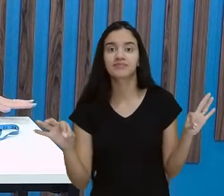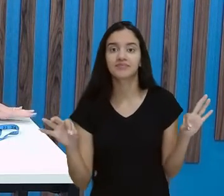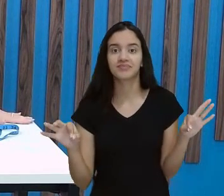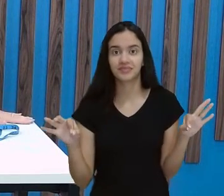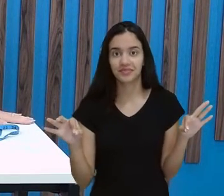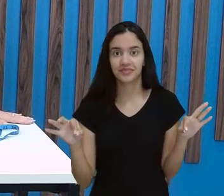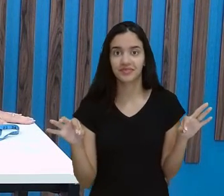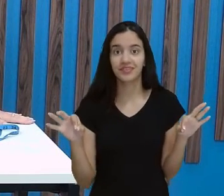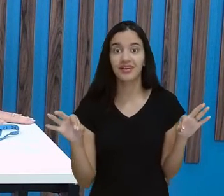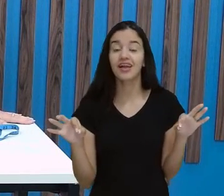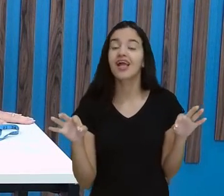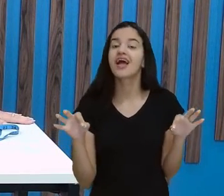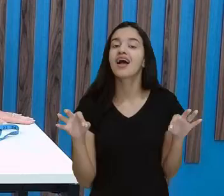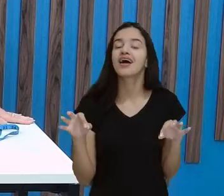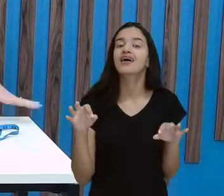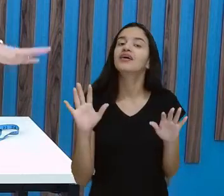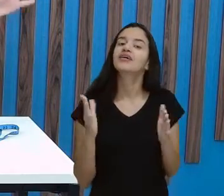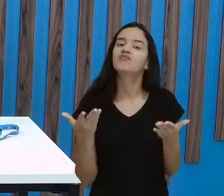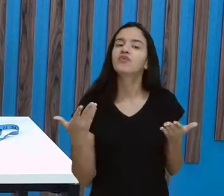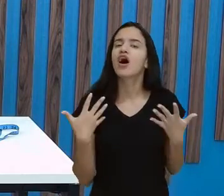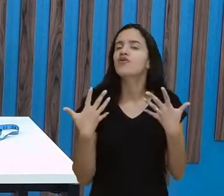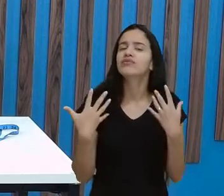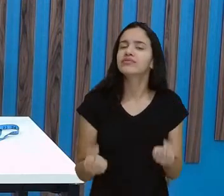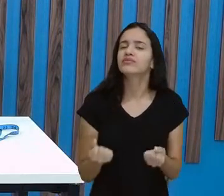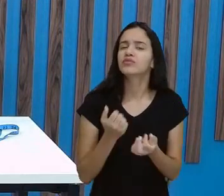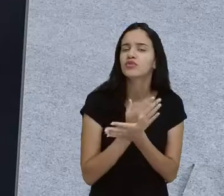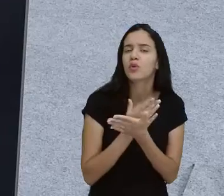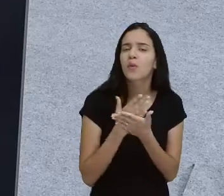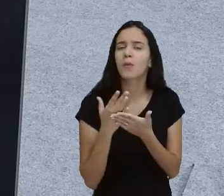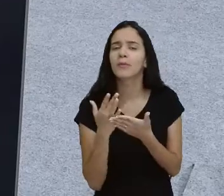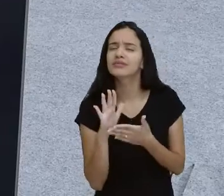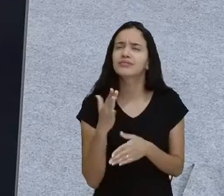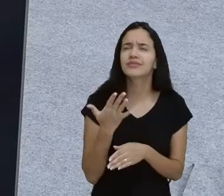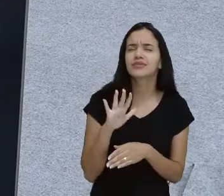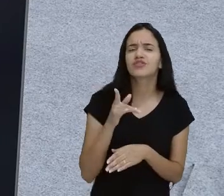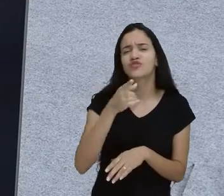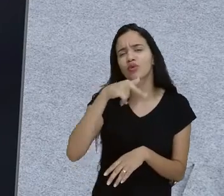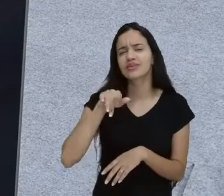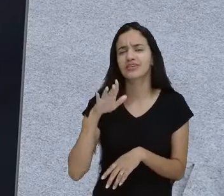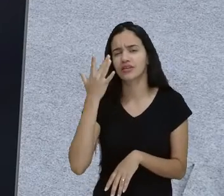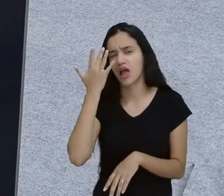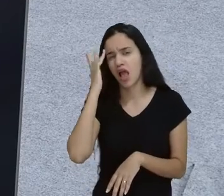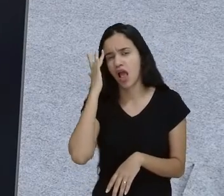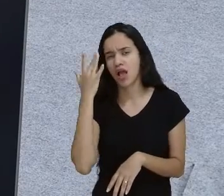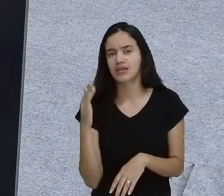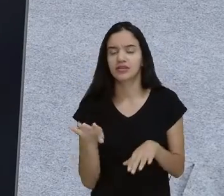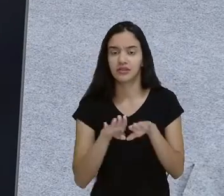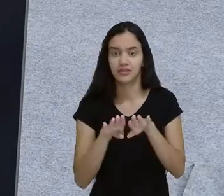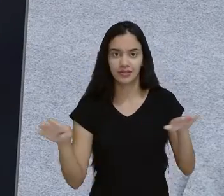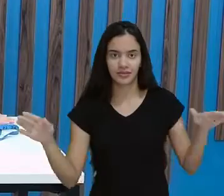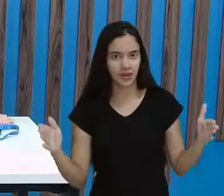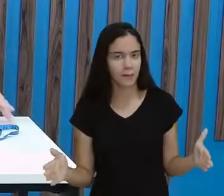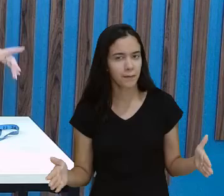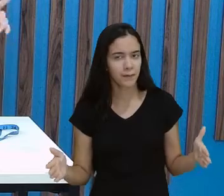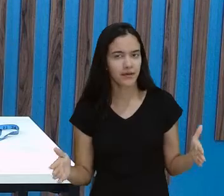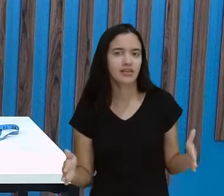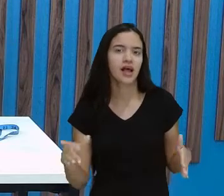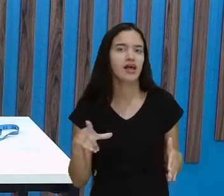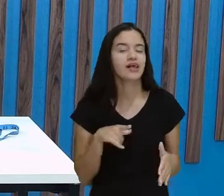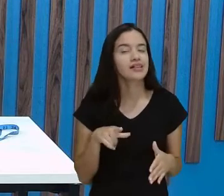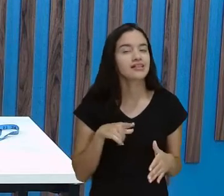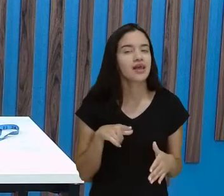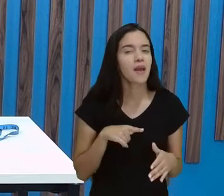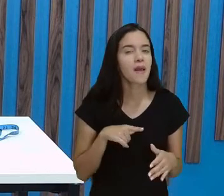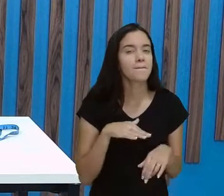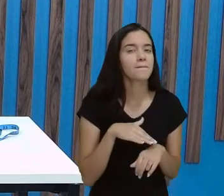o comprimento desta mesa. Vamos começar estimando. Será que vocês acham que essa mesa aqui tem